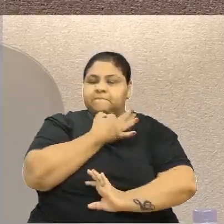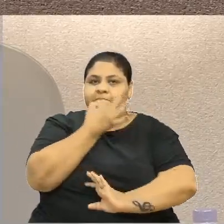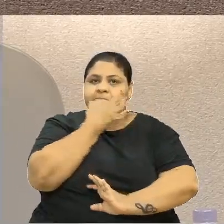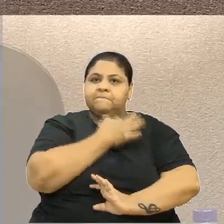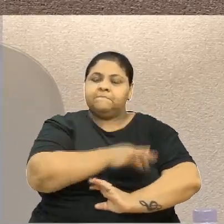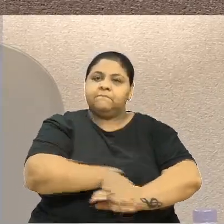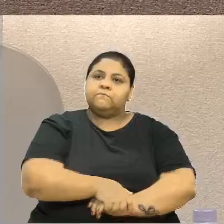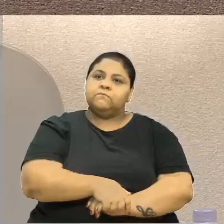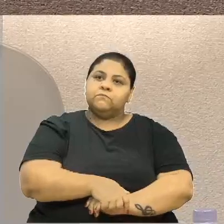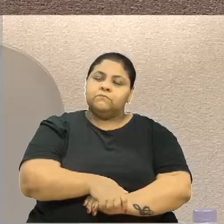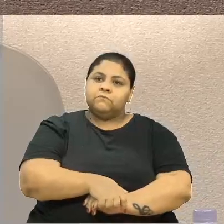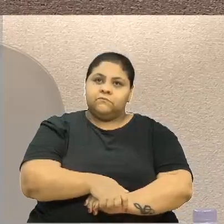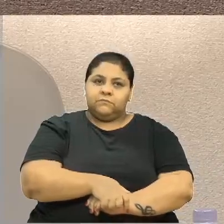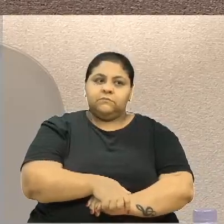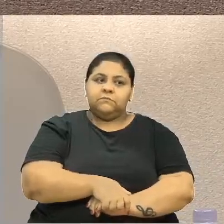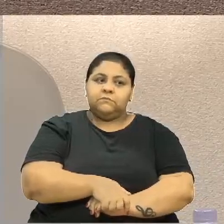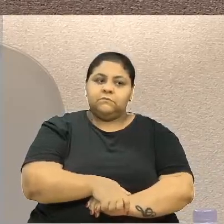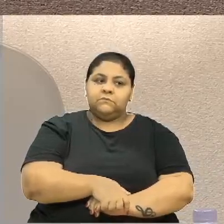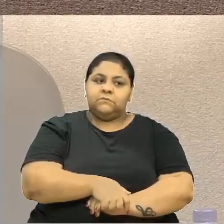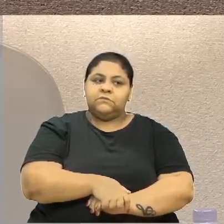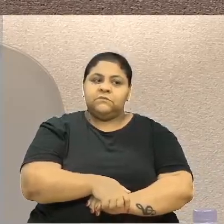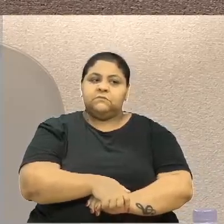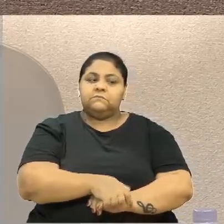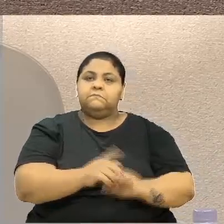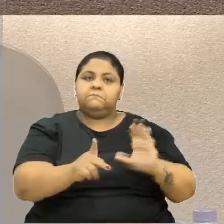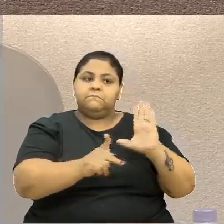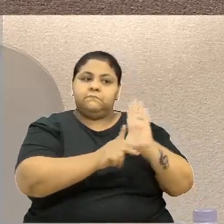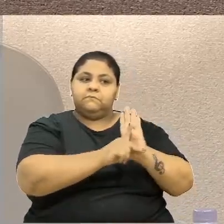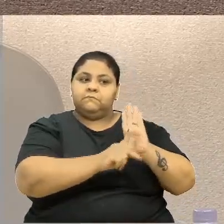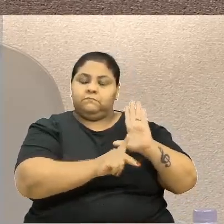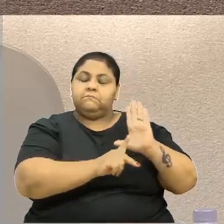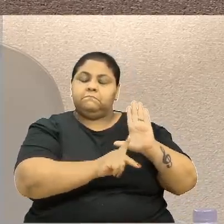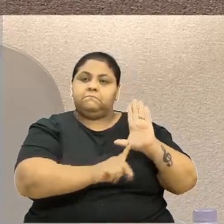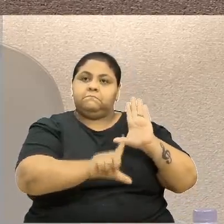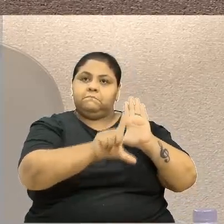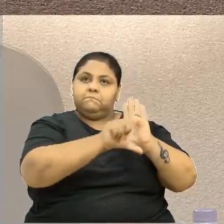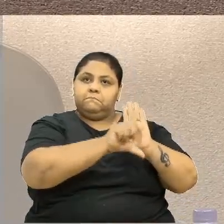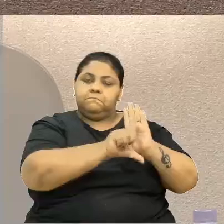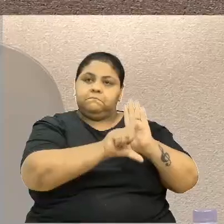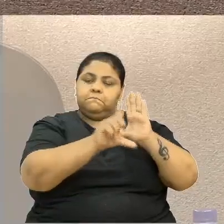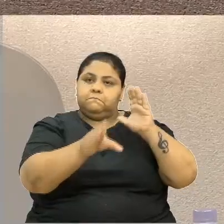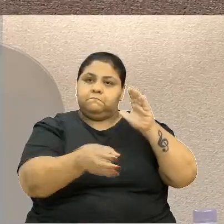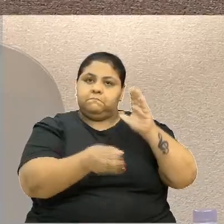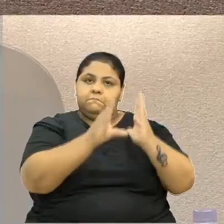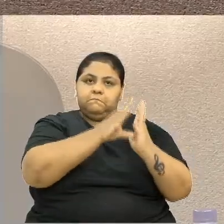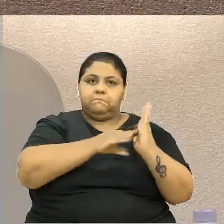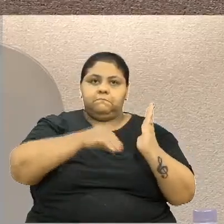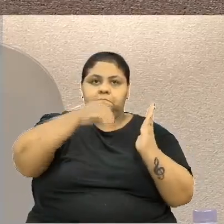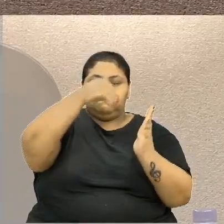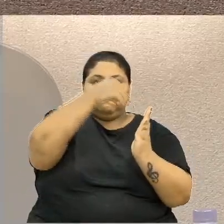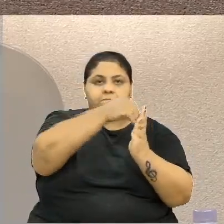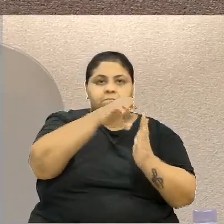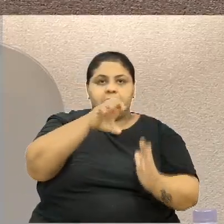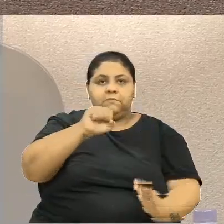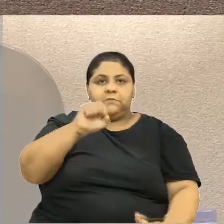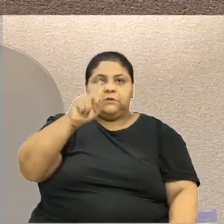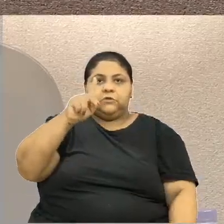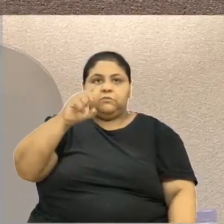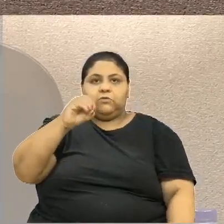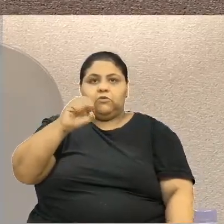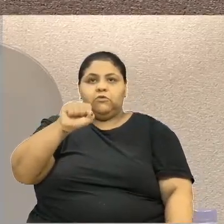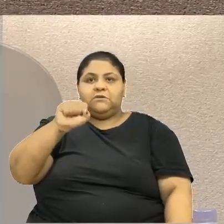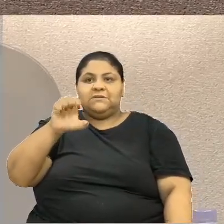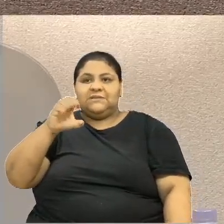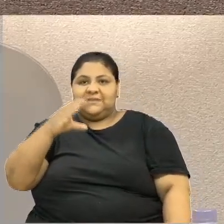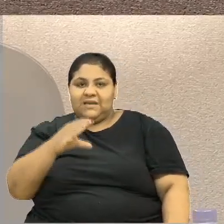do Sul. Busca o presente projeto de lei autorização legislativa para incluir a Exposeg, Feira de